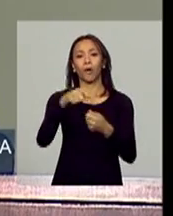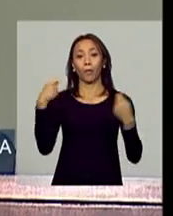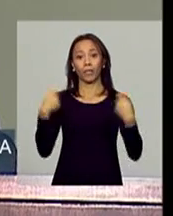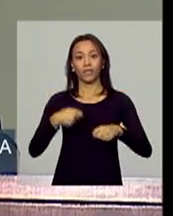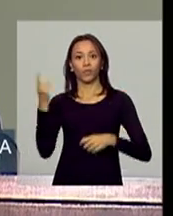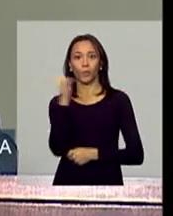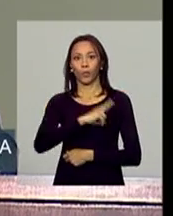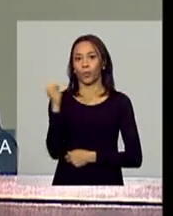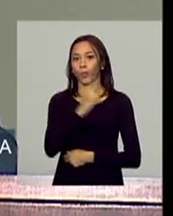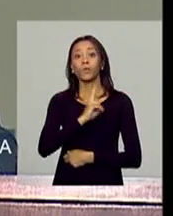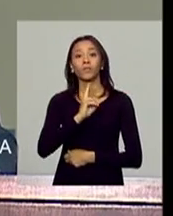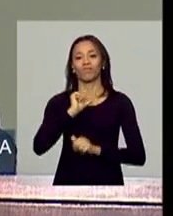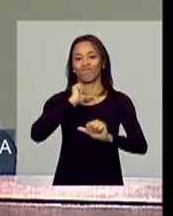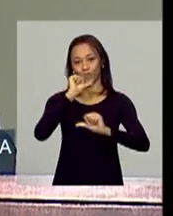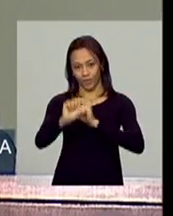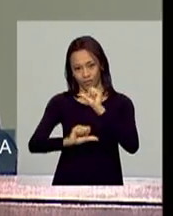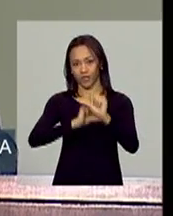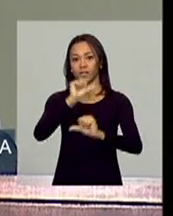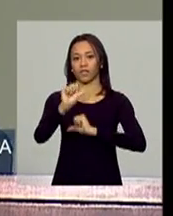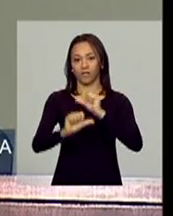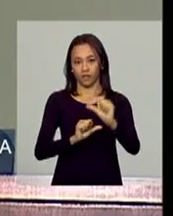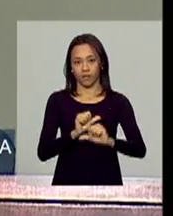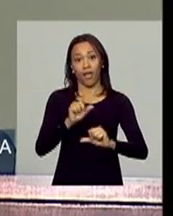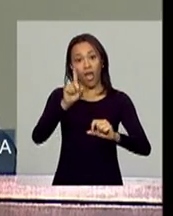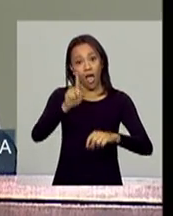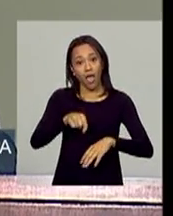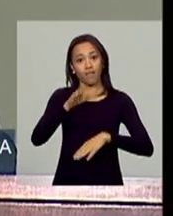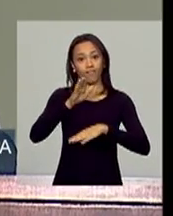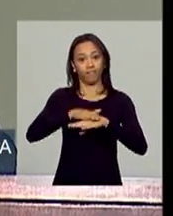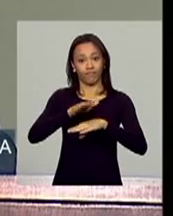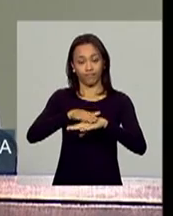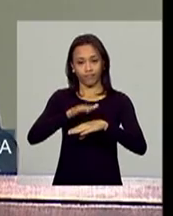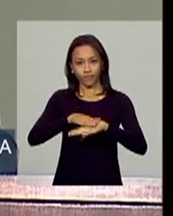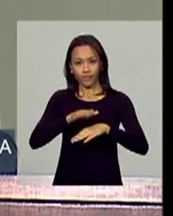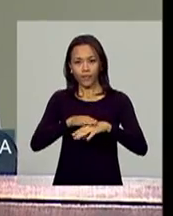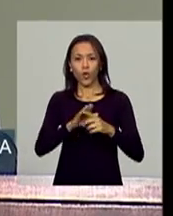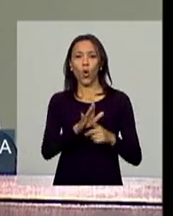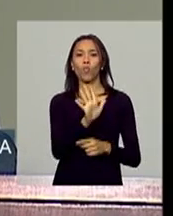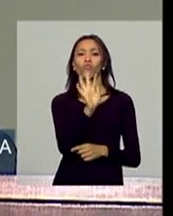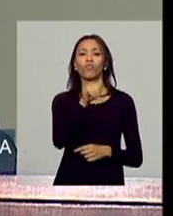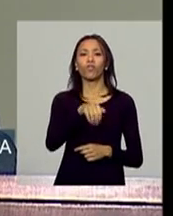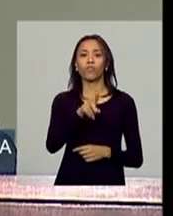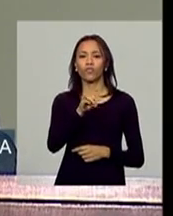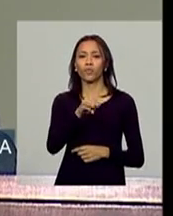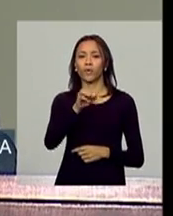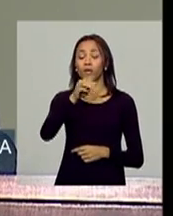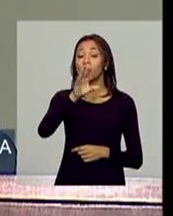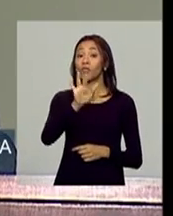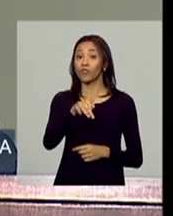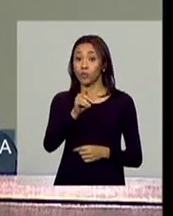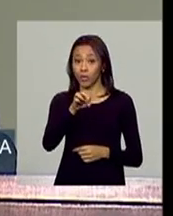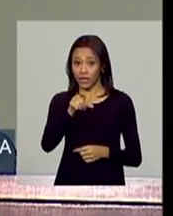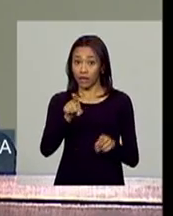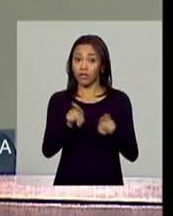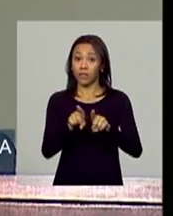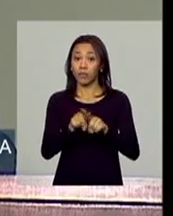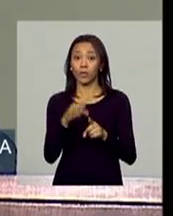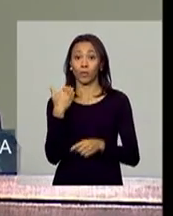profunda reforma, seja dos organismos de Bretton Woods, como o Fundo Monetário Internacional e o Banco